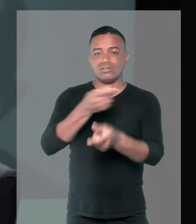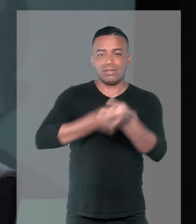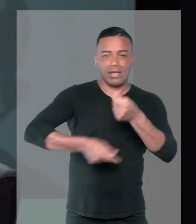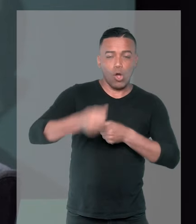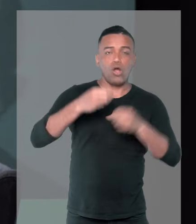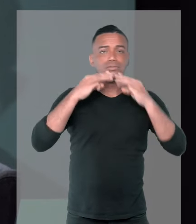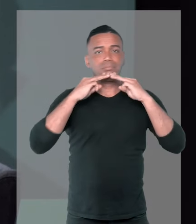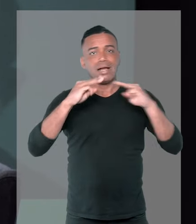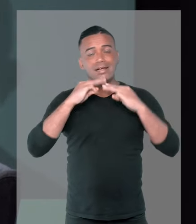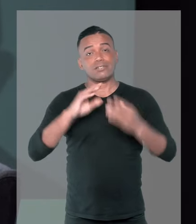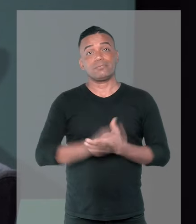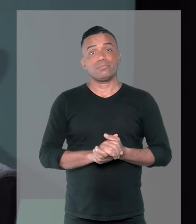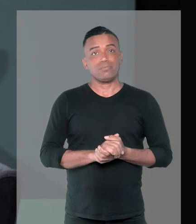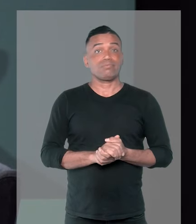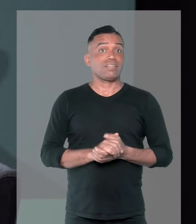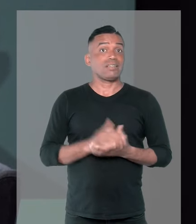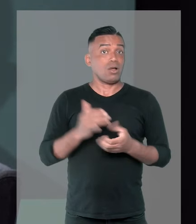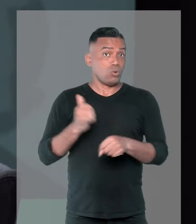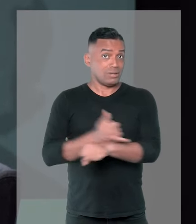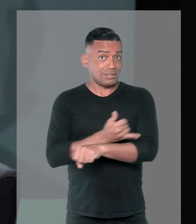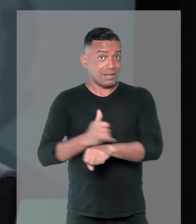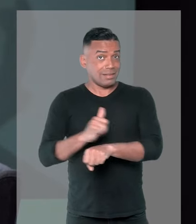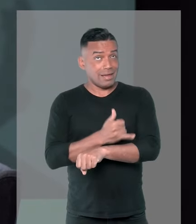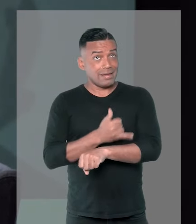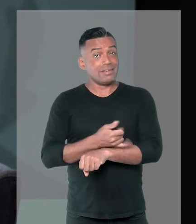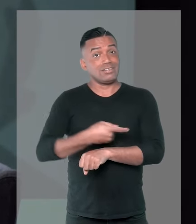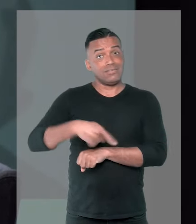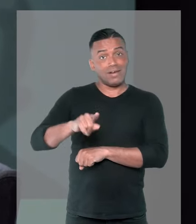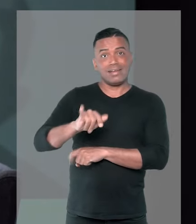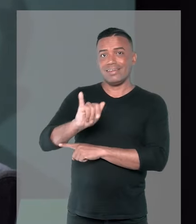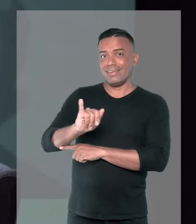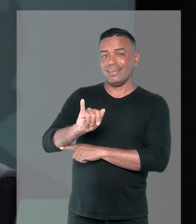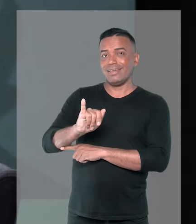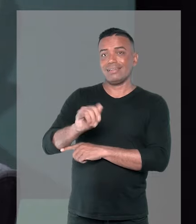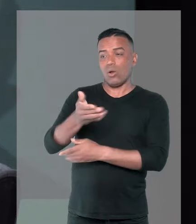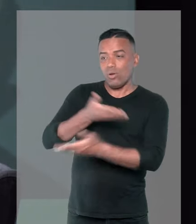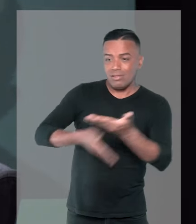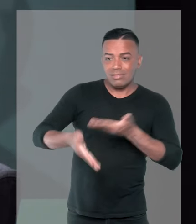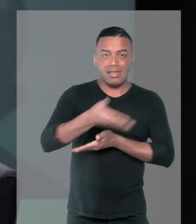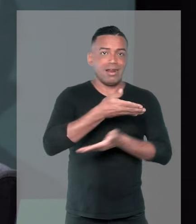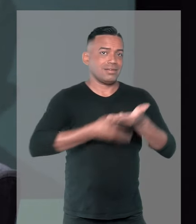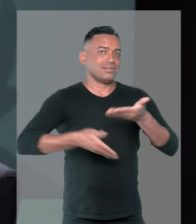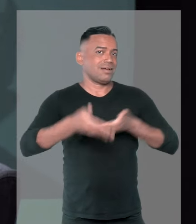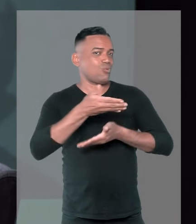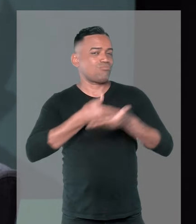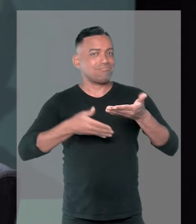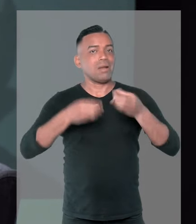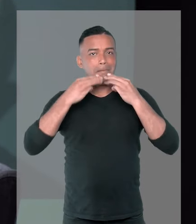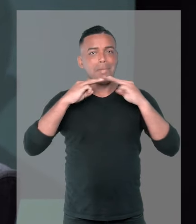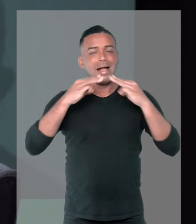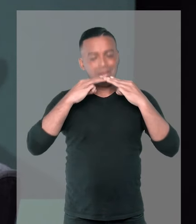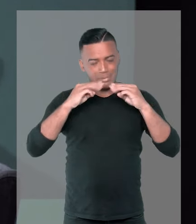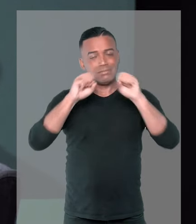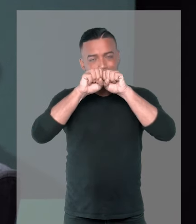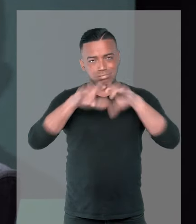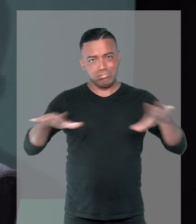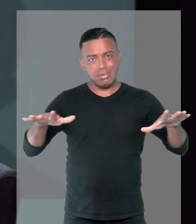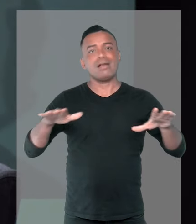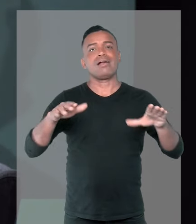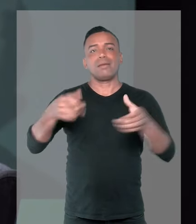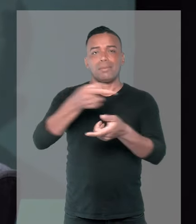marketing aí em função da Estratégia você vai pro I que são as interações que o marketing tem que causar nos mercados